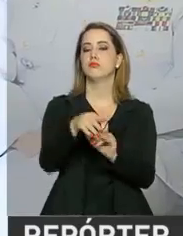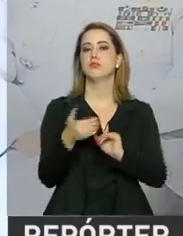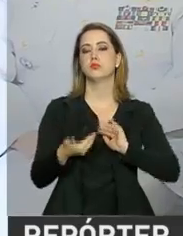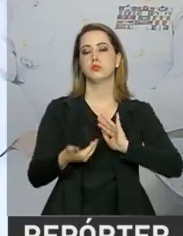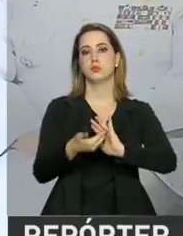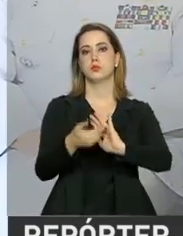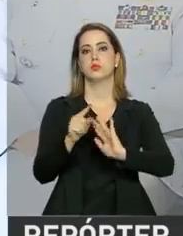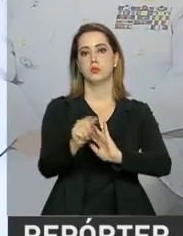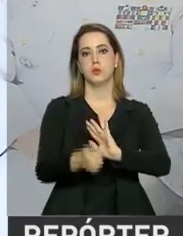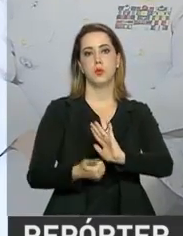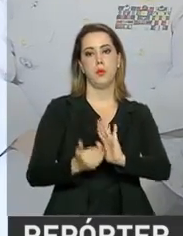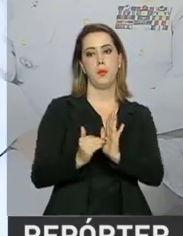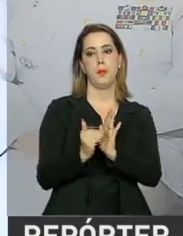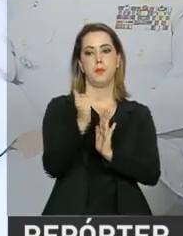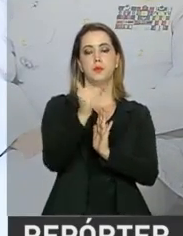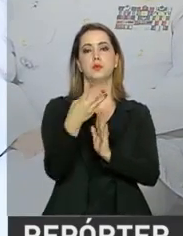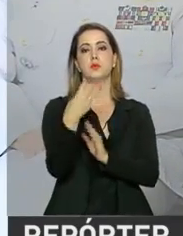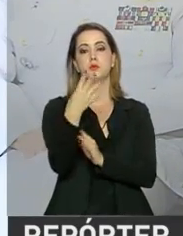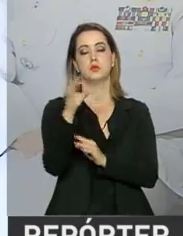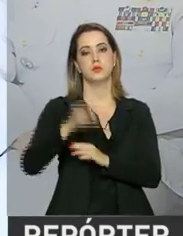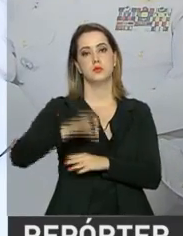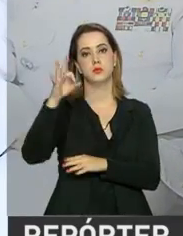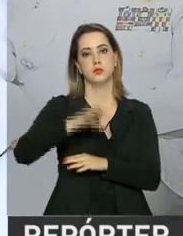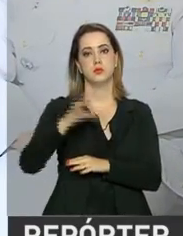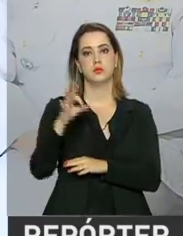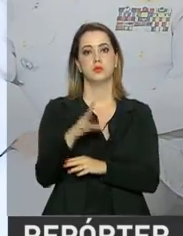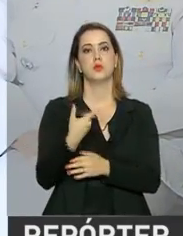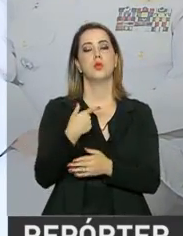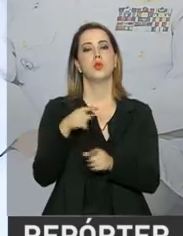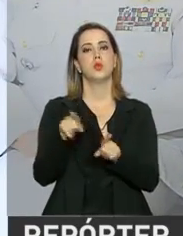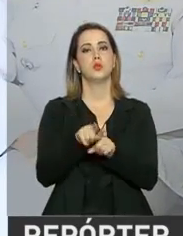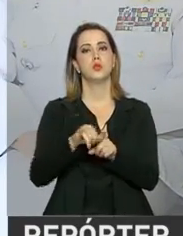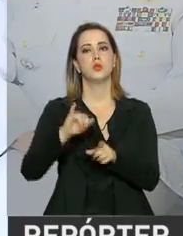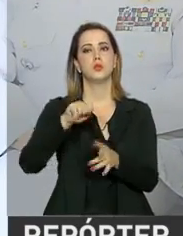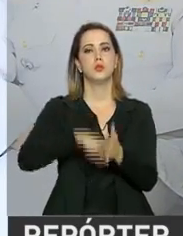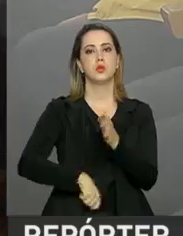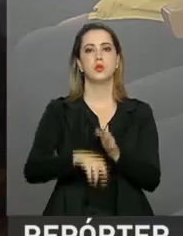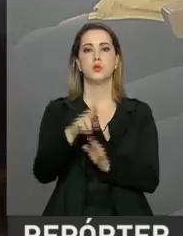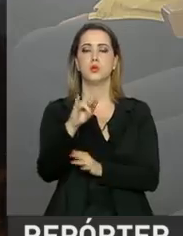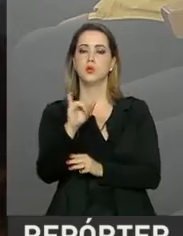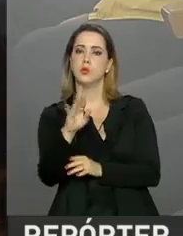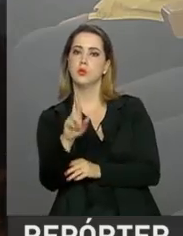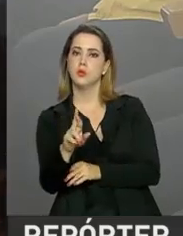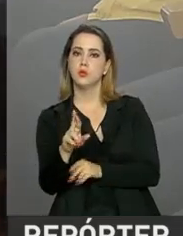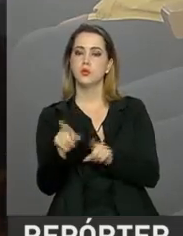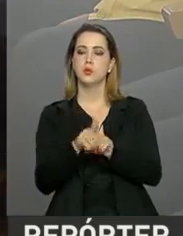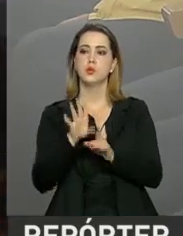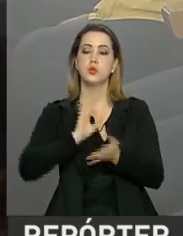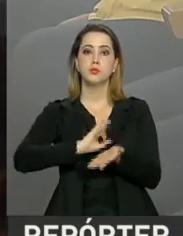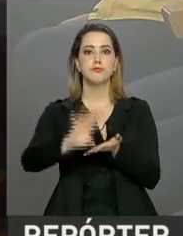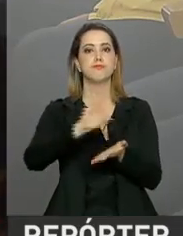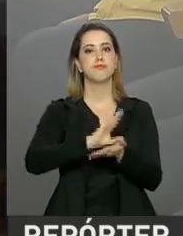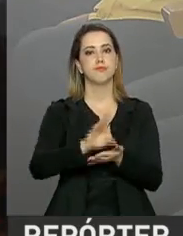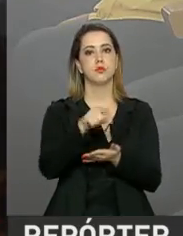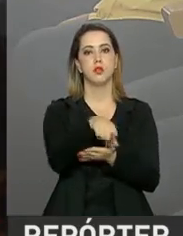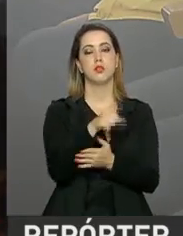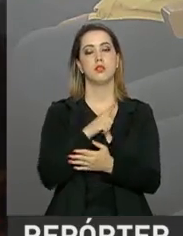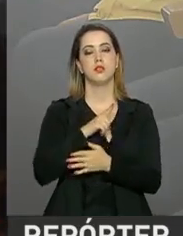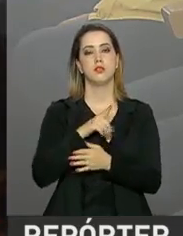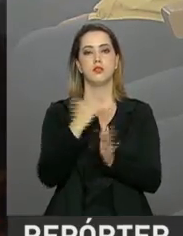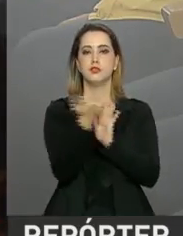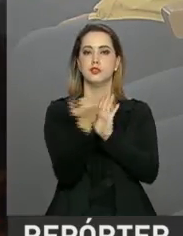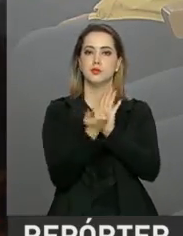prevê um aumento de 1 para 3 por cento na isenção do imposto de renda para empresas que investem em projetos